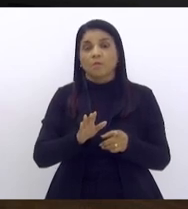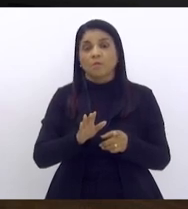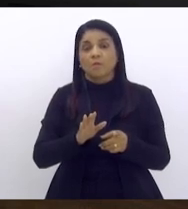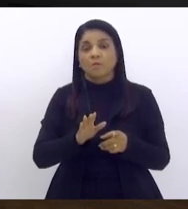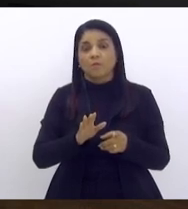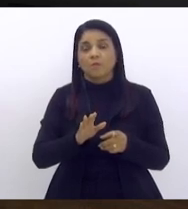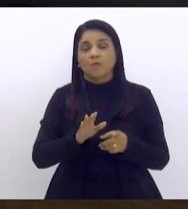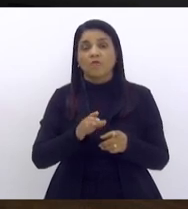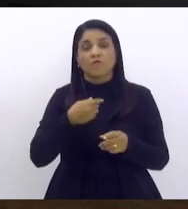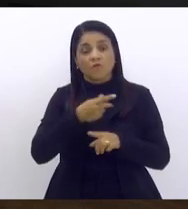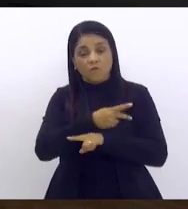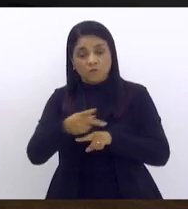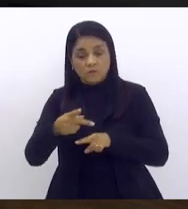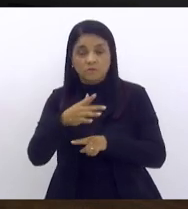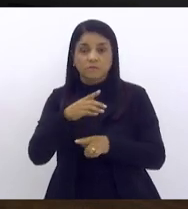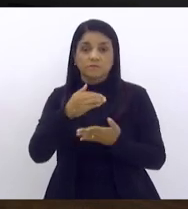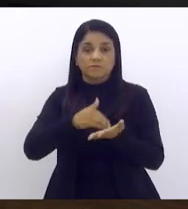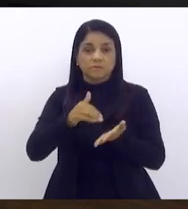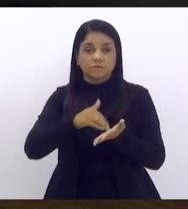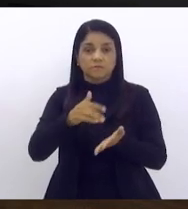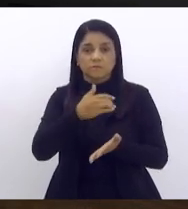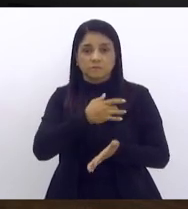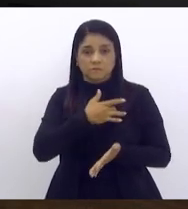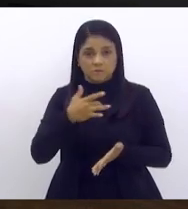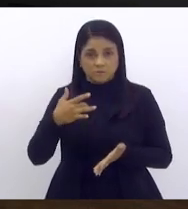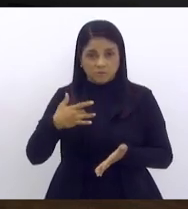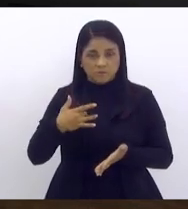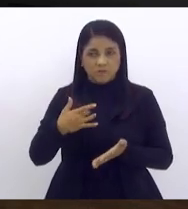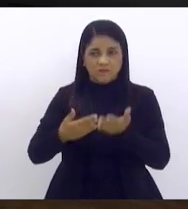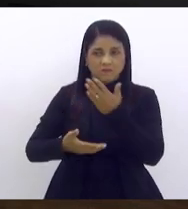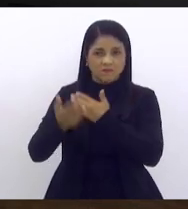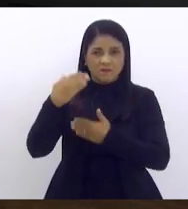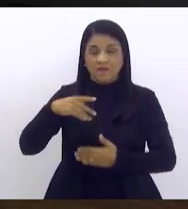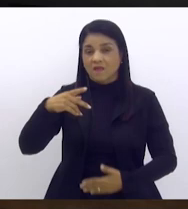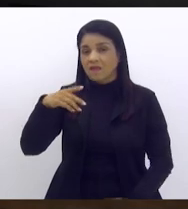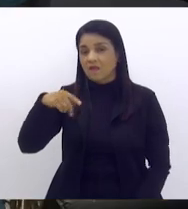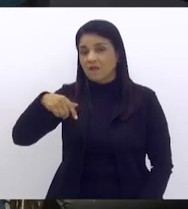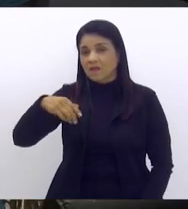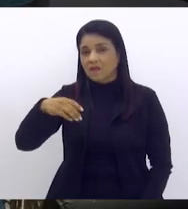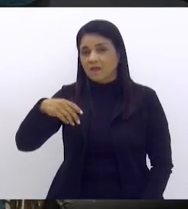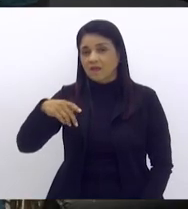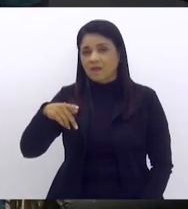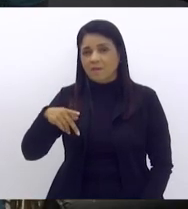fui visitar o secretário de Saúde, que na época ainda era o QIEP.